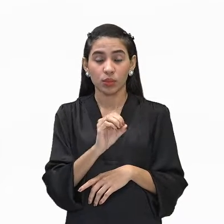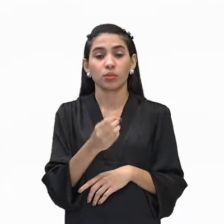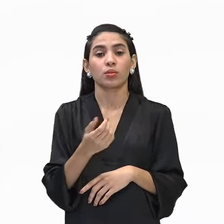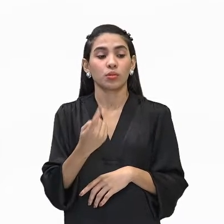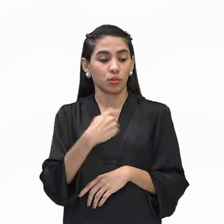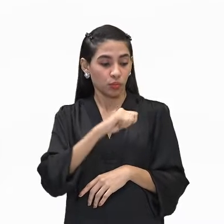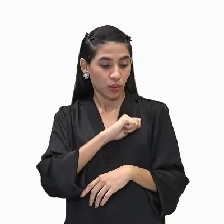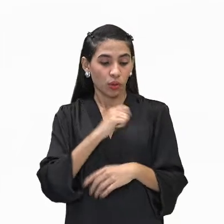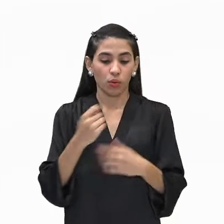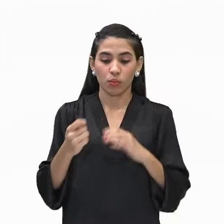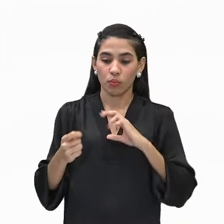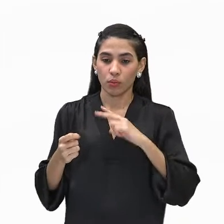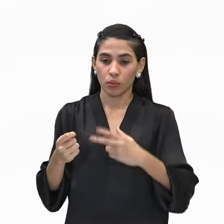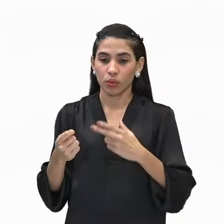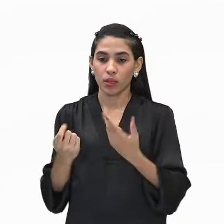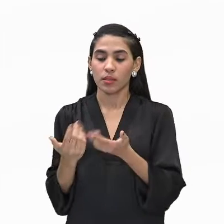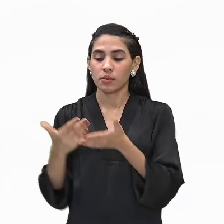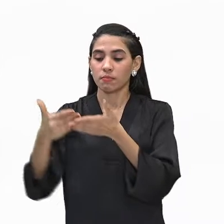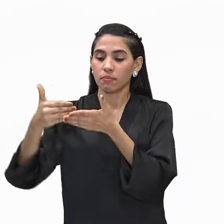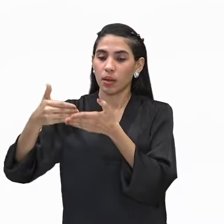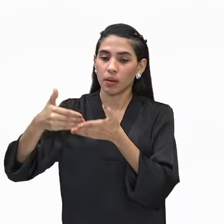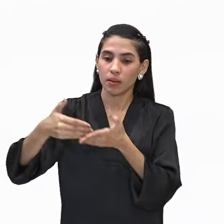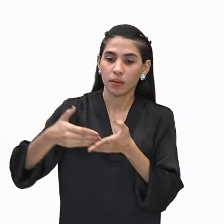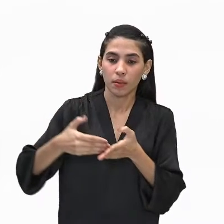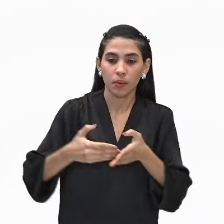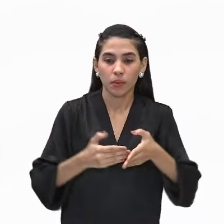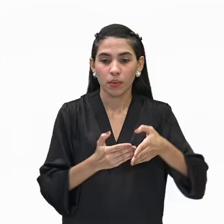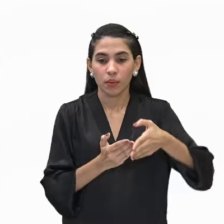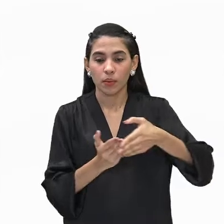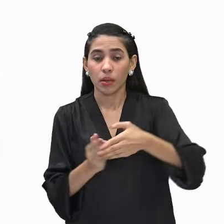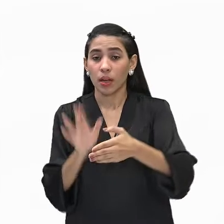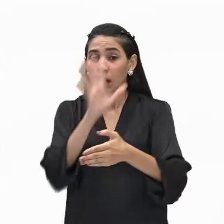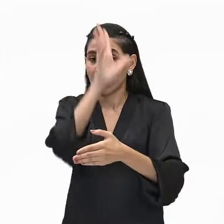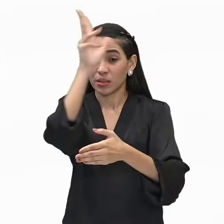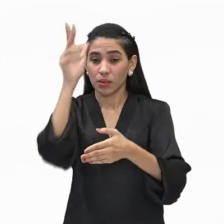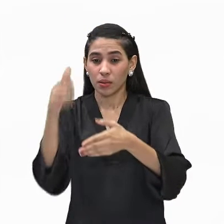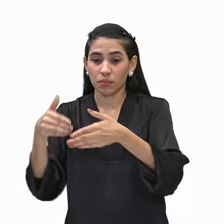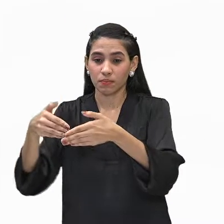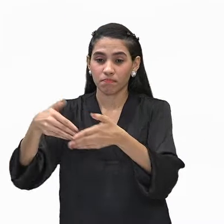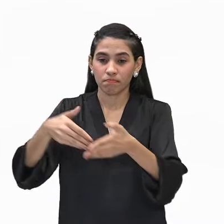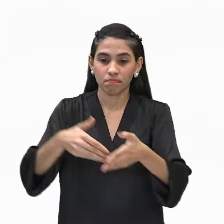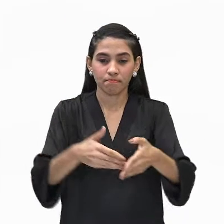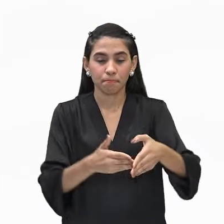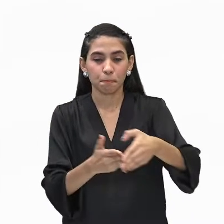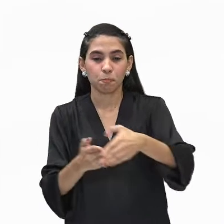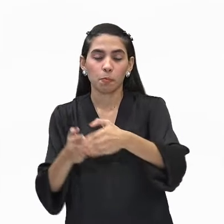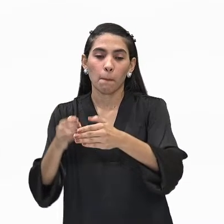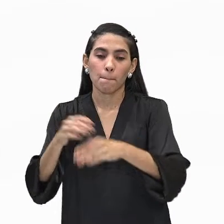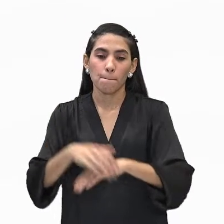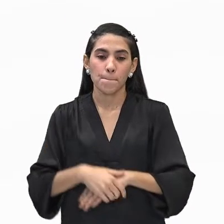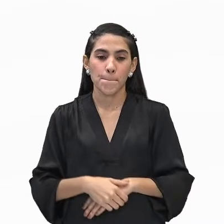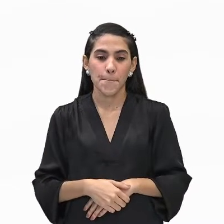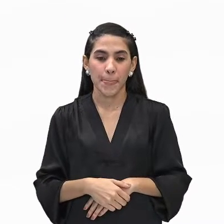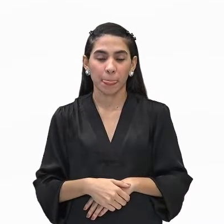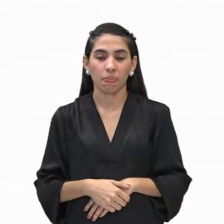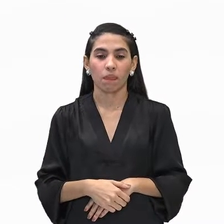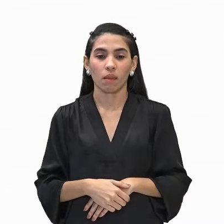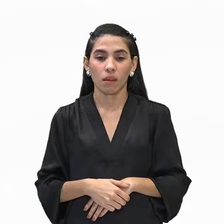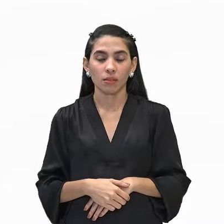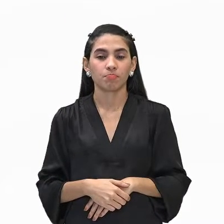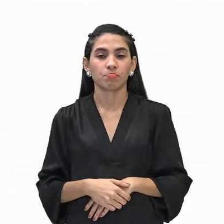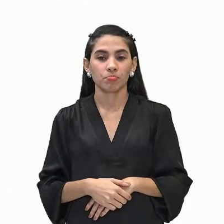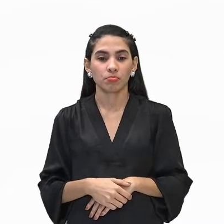espanhóis e os portugueses começaram a viajar pelo rio Amazonas, do rio Solimões, chegando no rio Amazonas até sair no mar, né? Fazendo todo